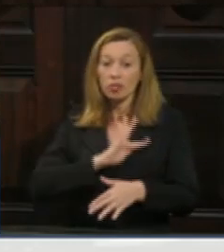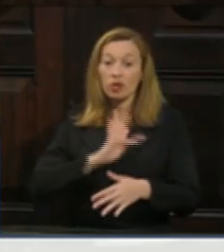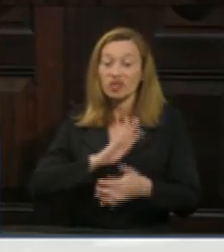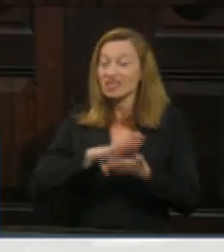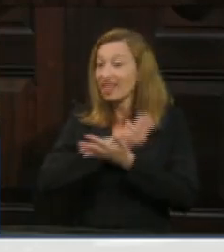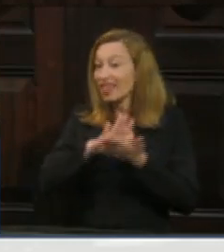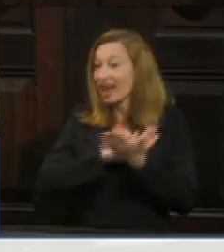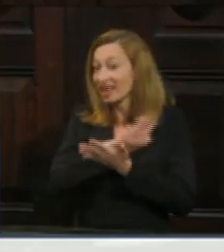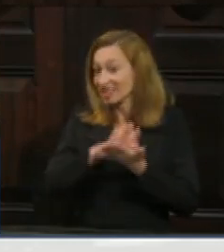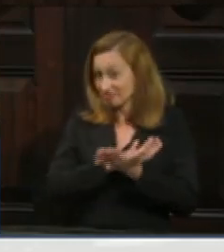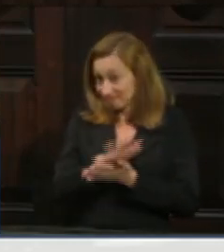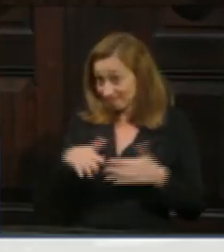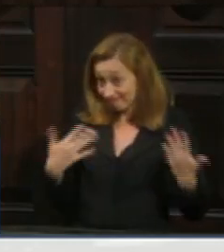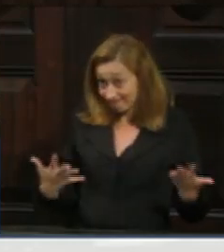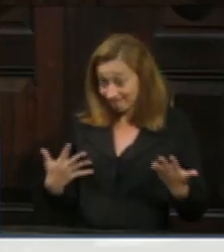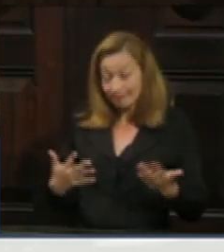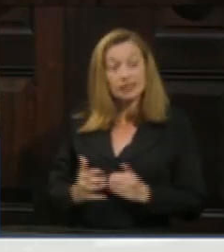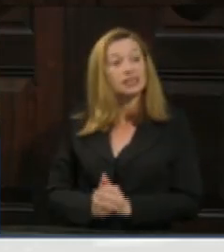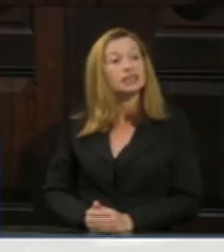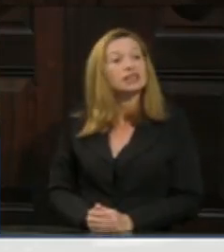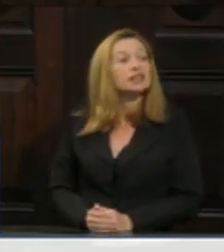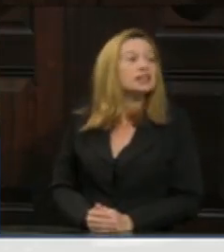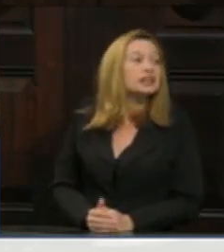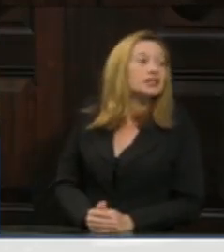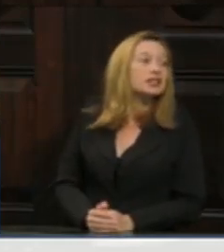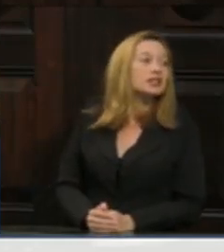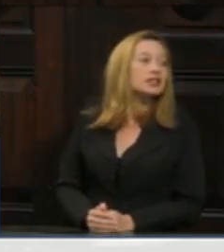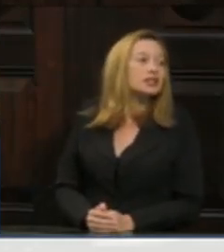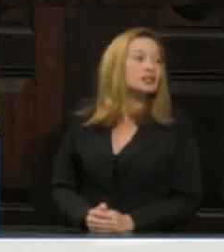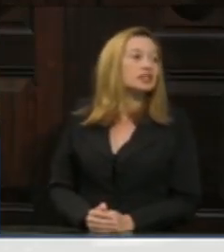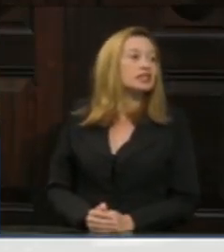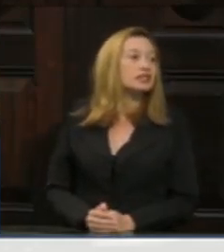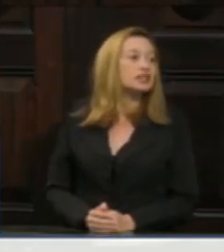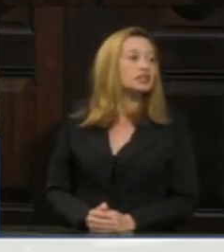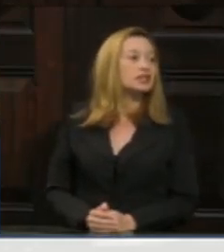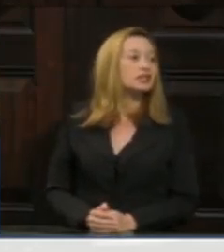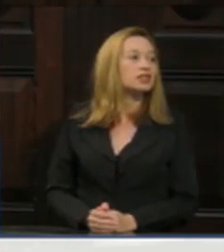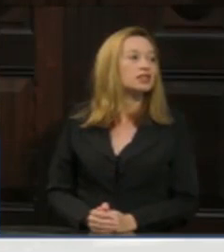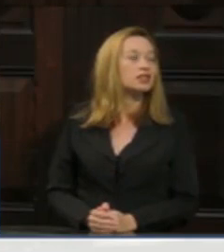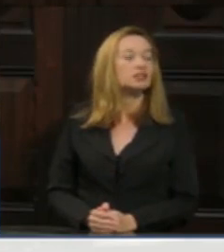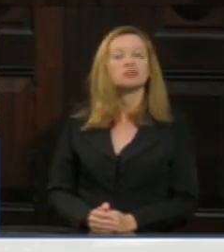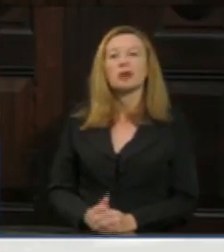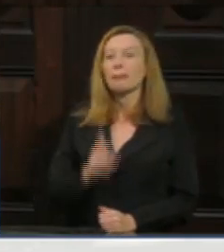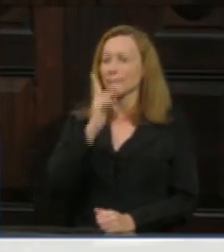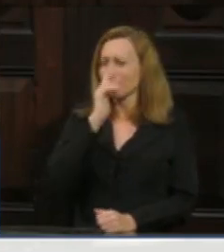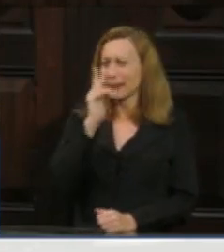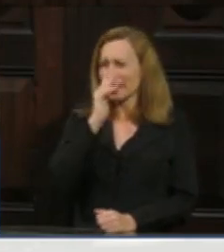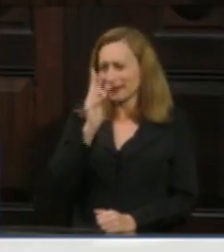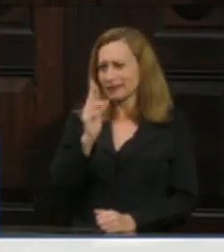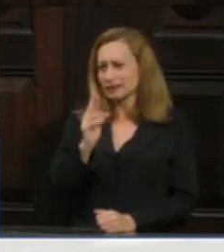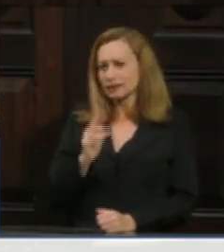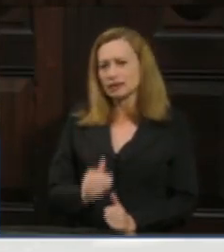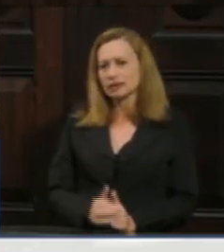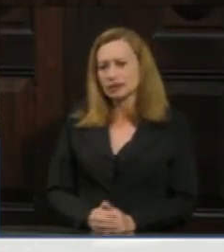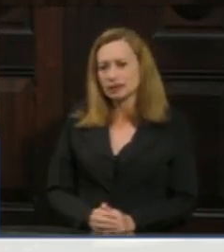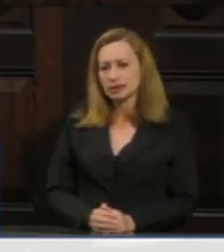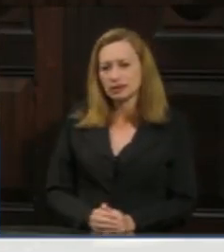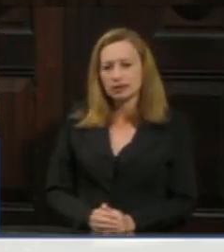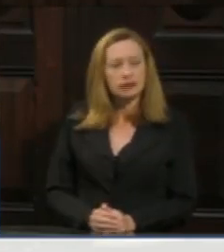questões aqui ocorreram. Tanto é que hoje somos